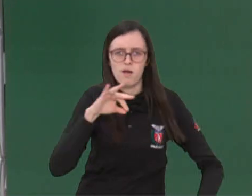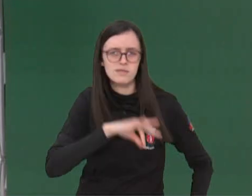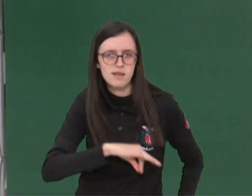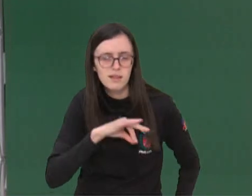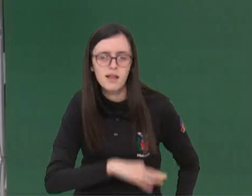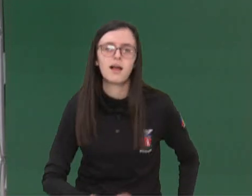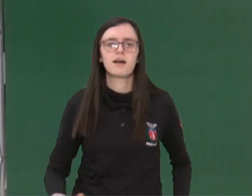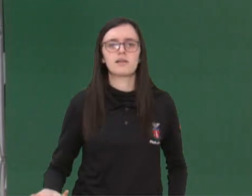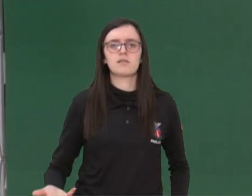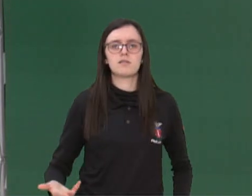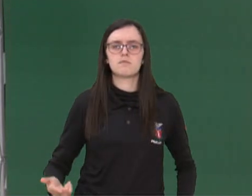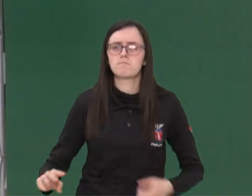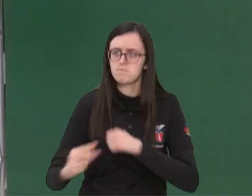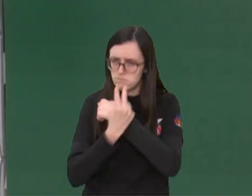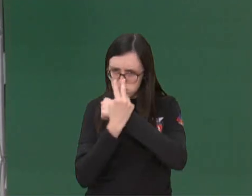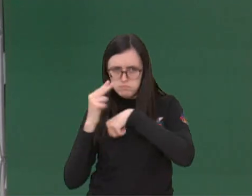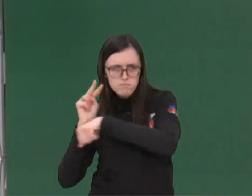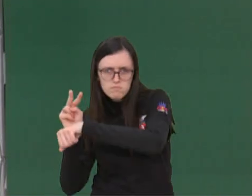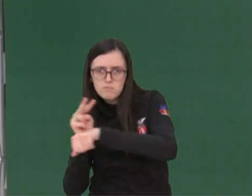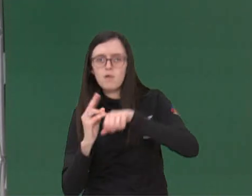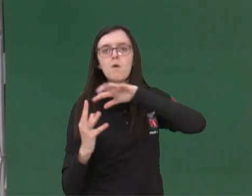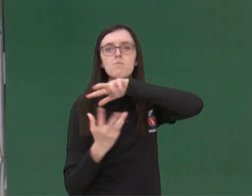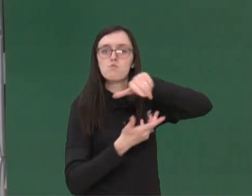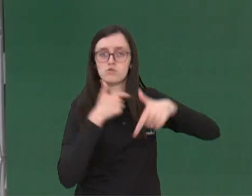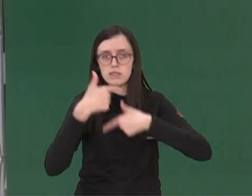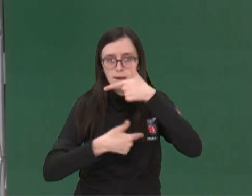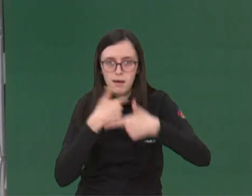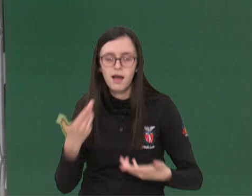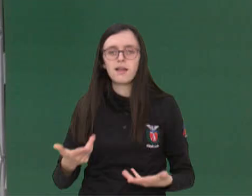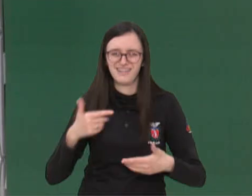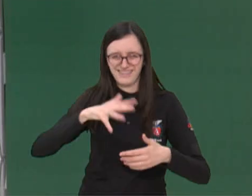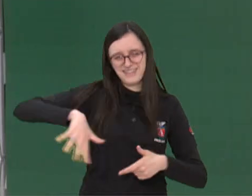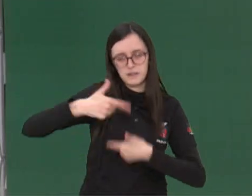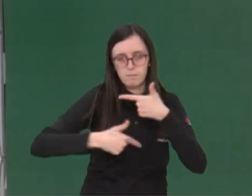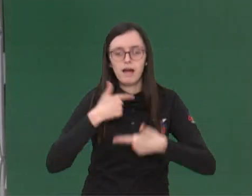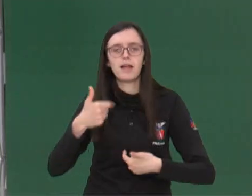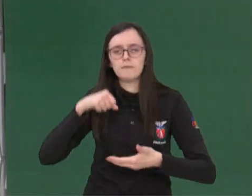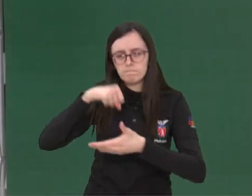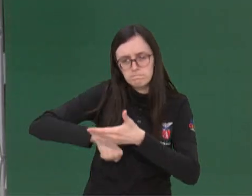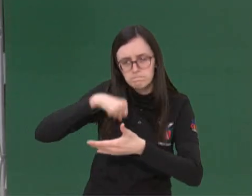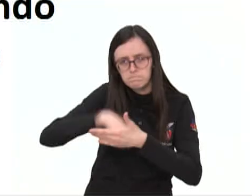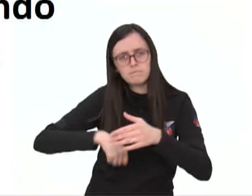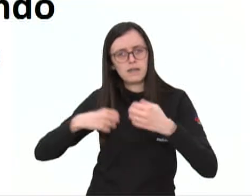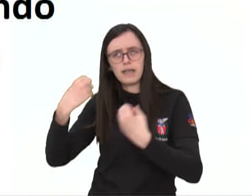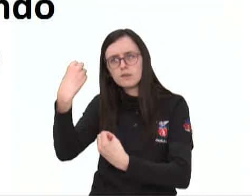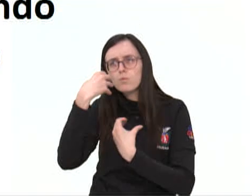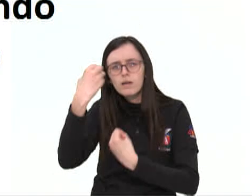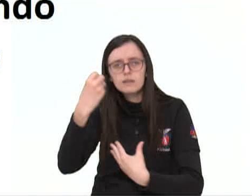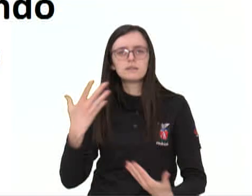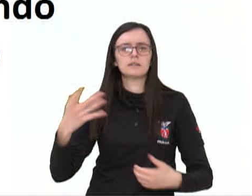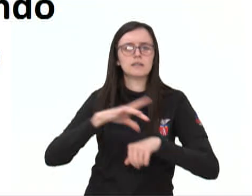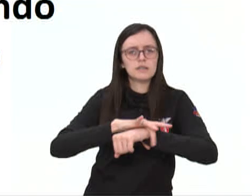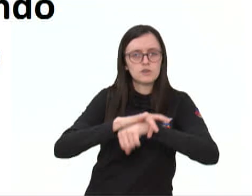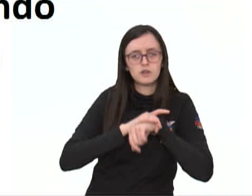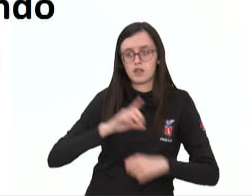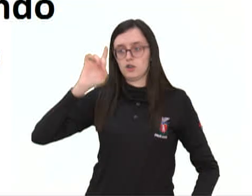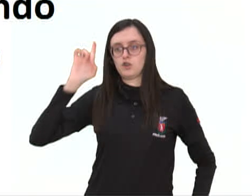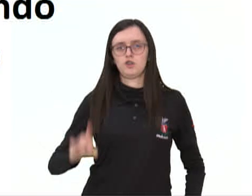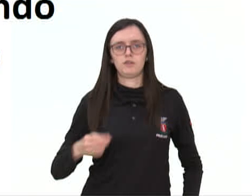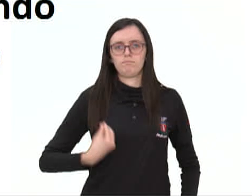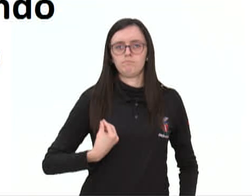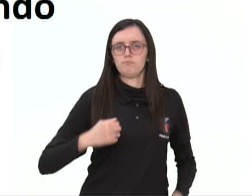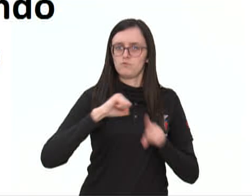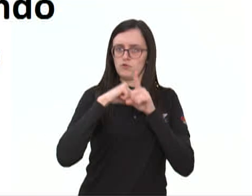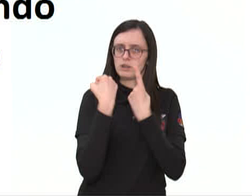salarial, da proteção no mundo do trabalho, lutas por educação, por segurança, por direitos